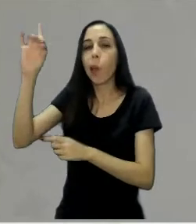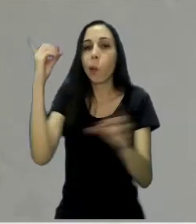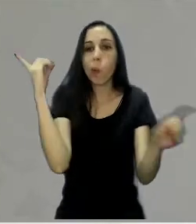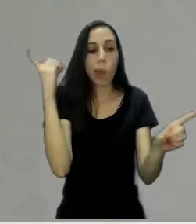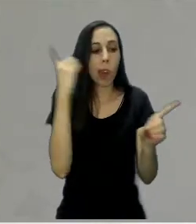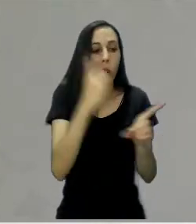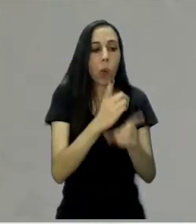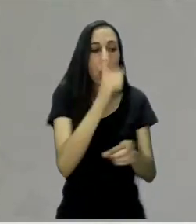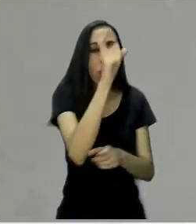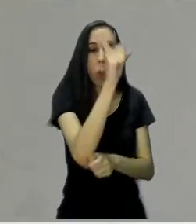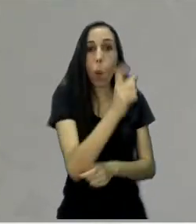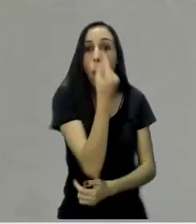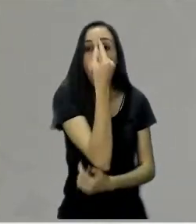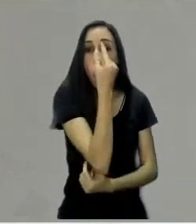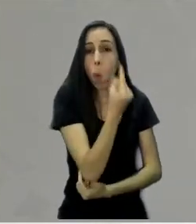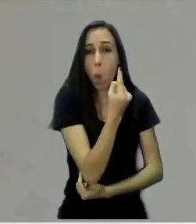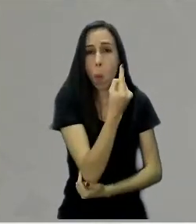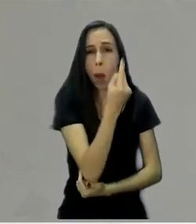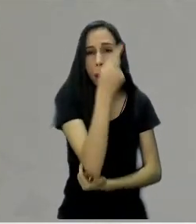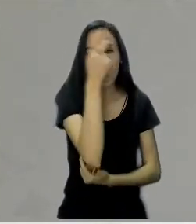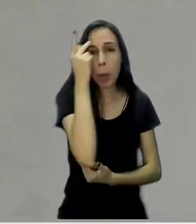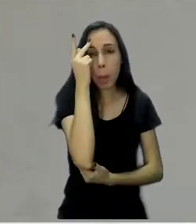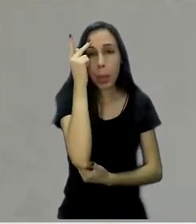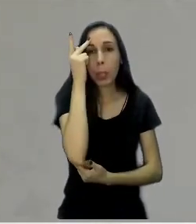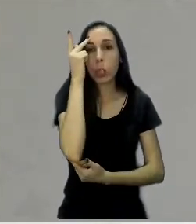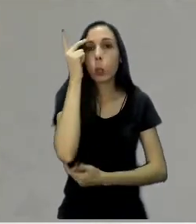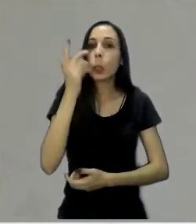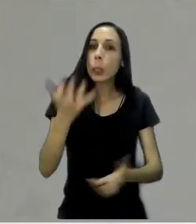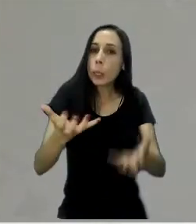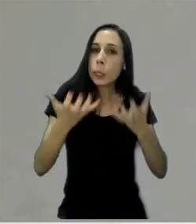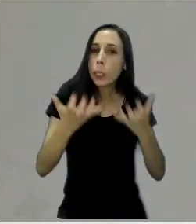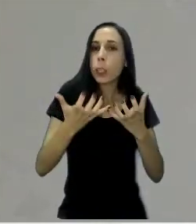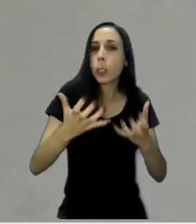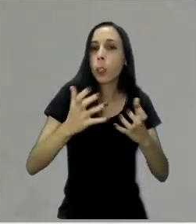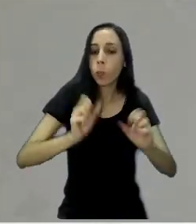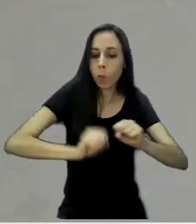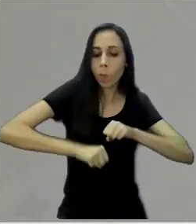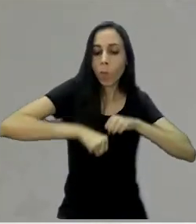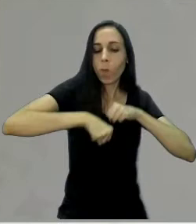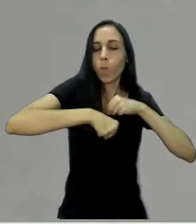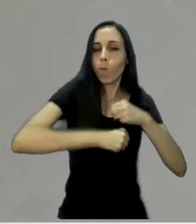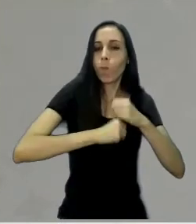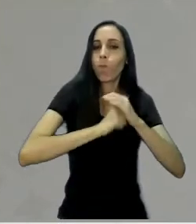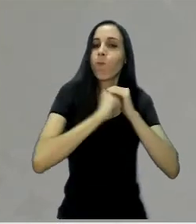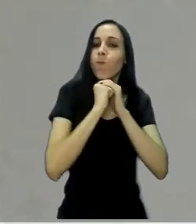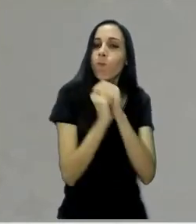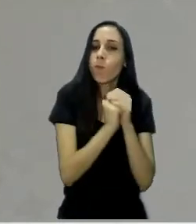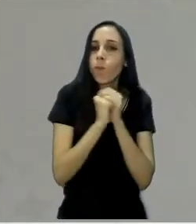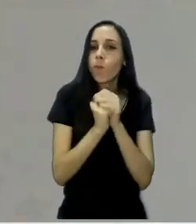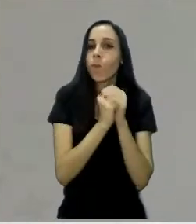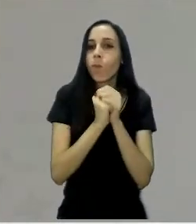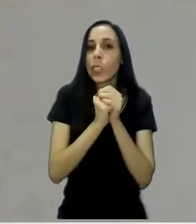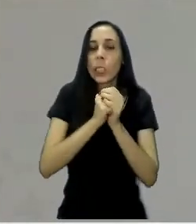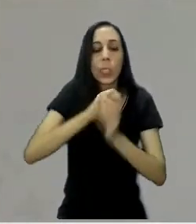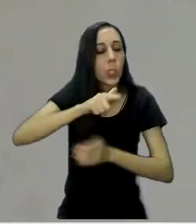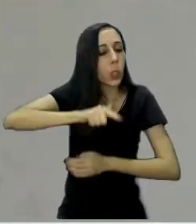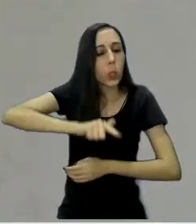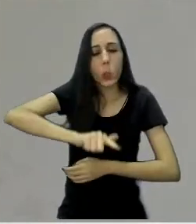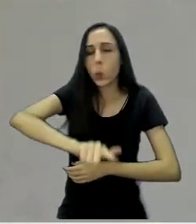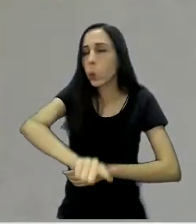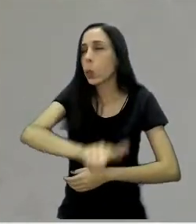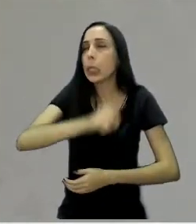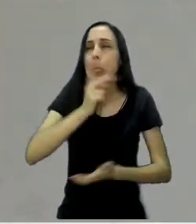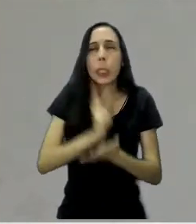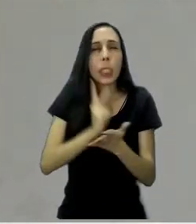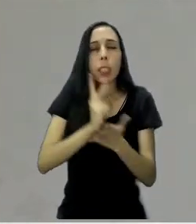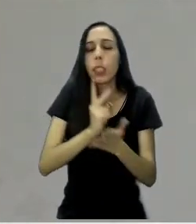encontra um guerreiro, uma guerreira dispostos a lutar na oração,